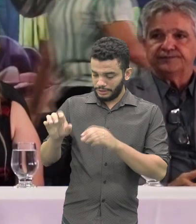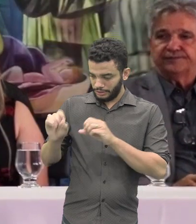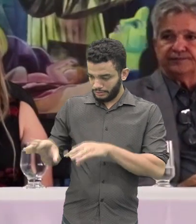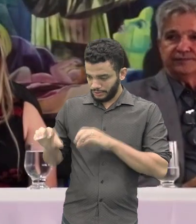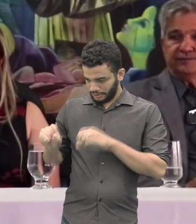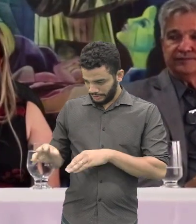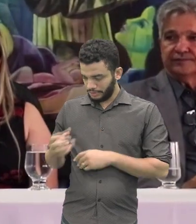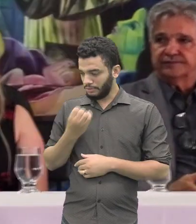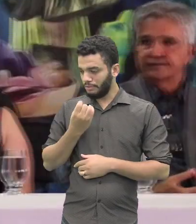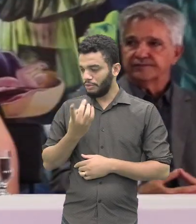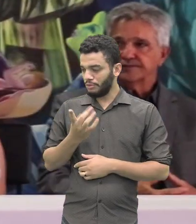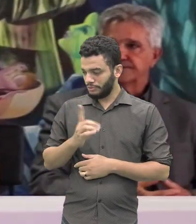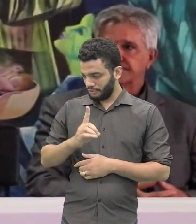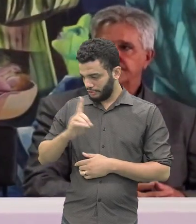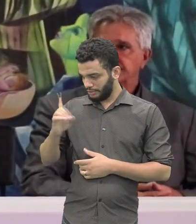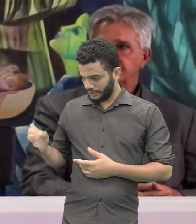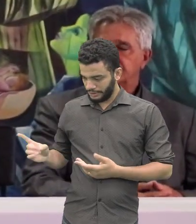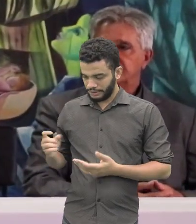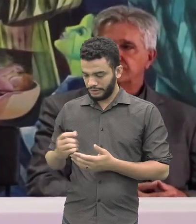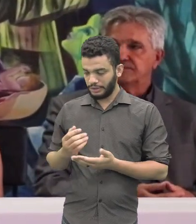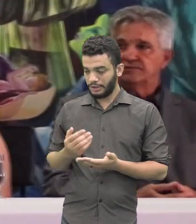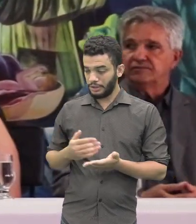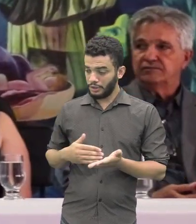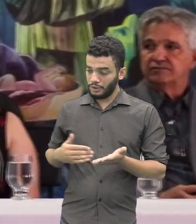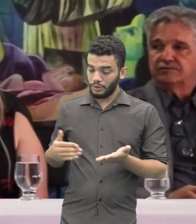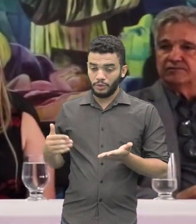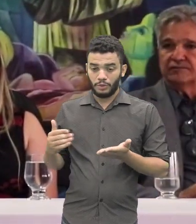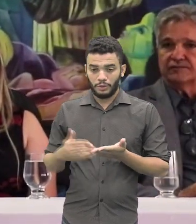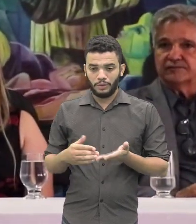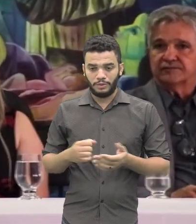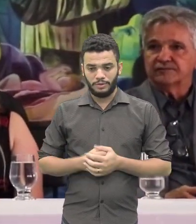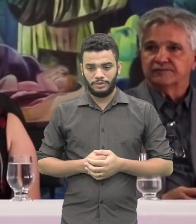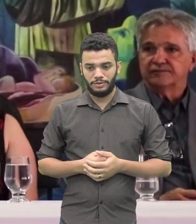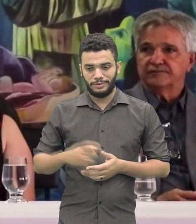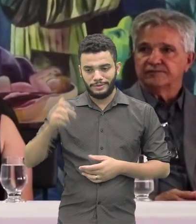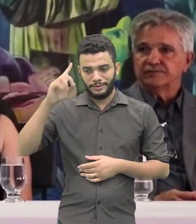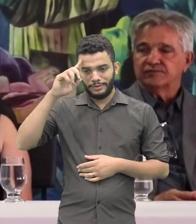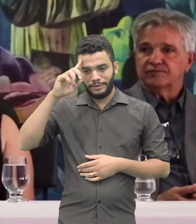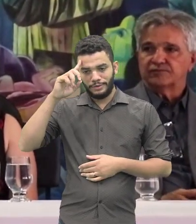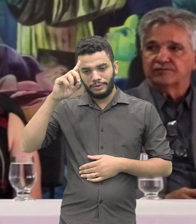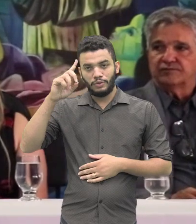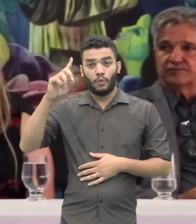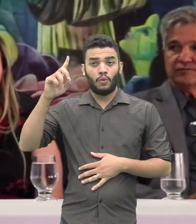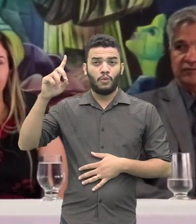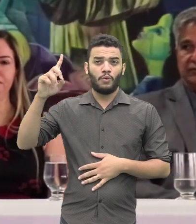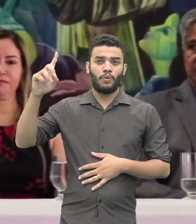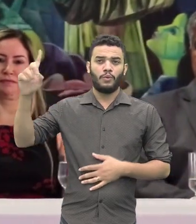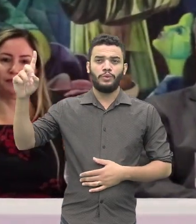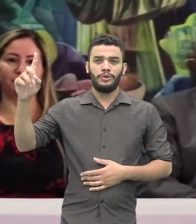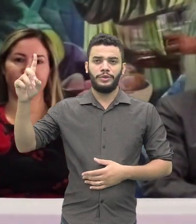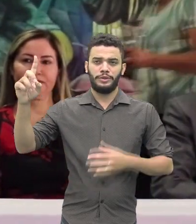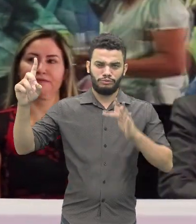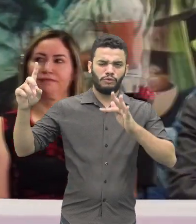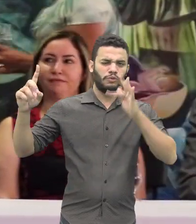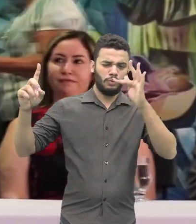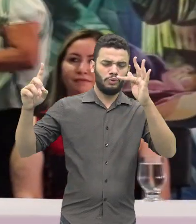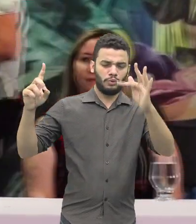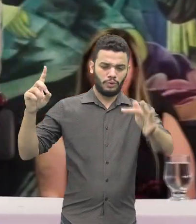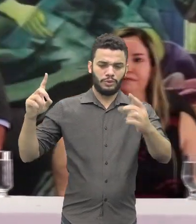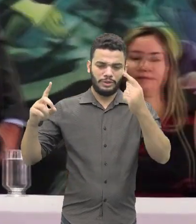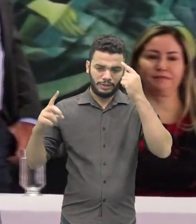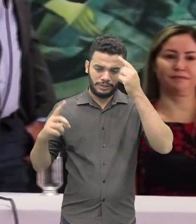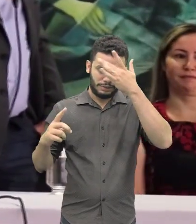E se a gente um dia for reconhecido como um bom Prefeito para educação é por causa